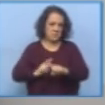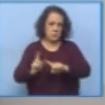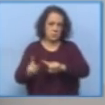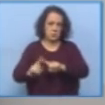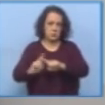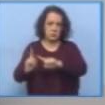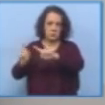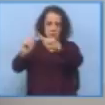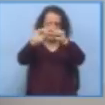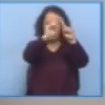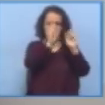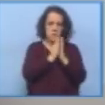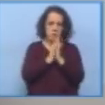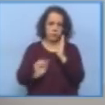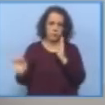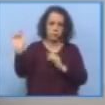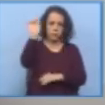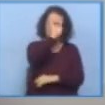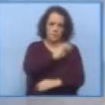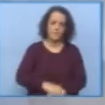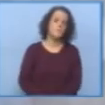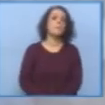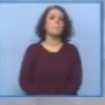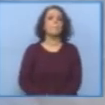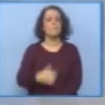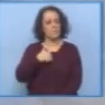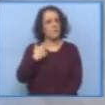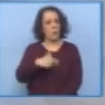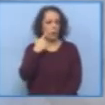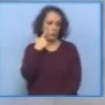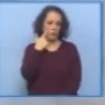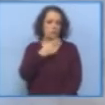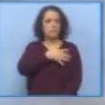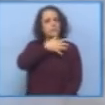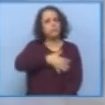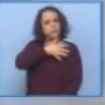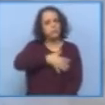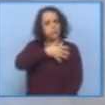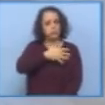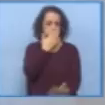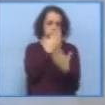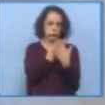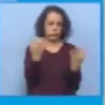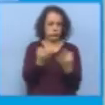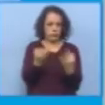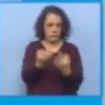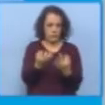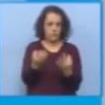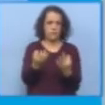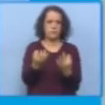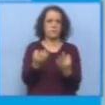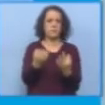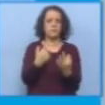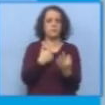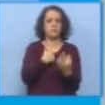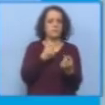várias paróquias, nos vários movimentos. Não, eu tenho vários testemunhos de uns que eu conhecia, porque acompanhava mais de